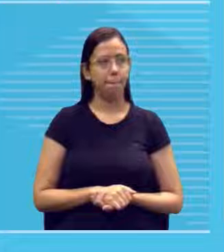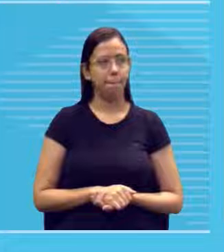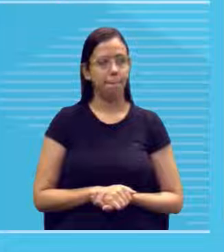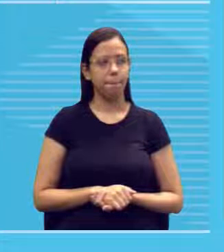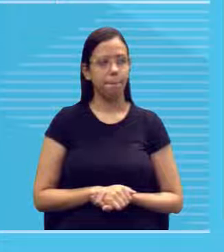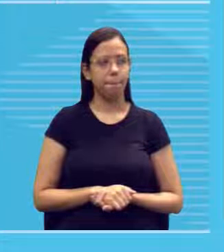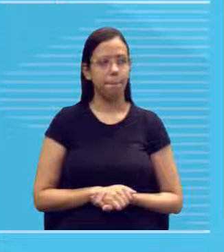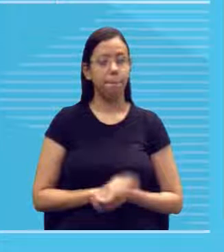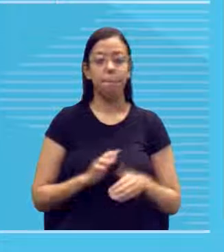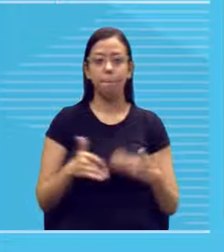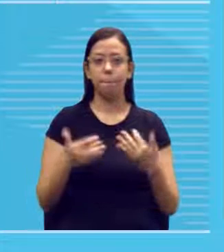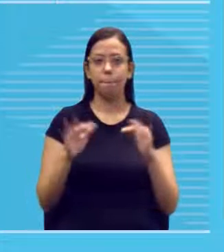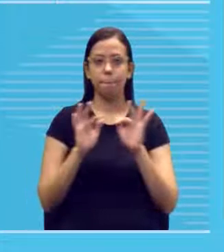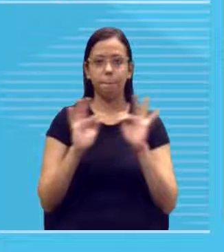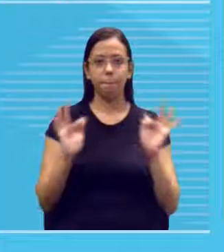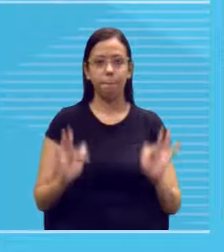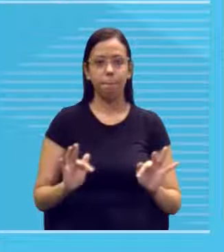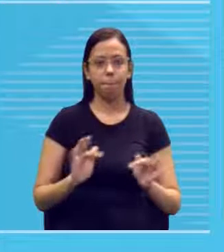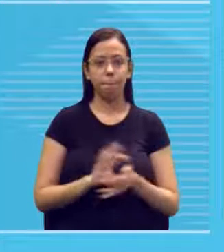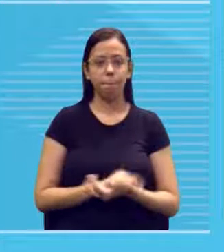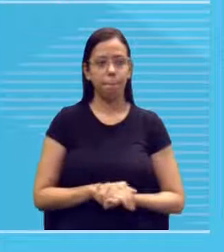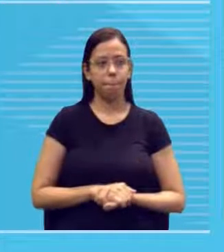Qual é a fórmula mesmo